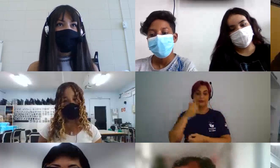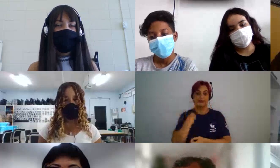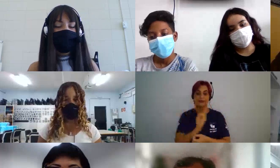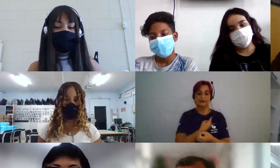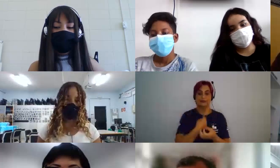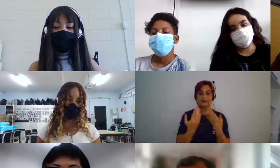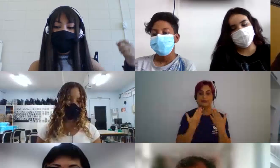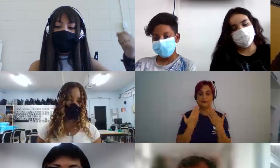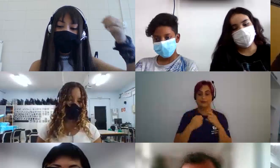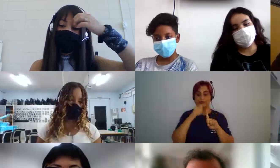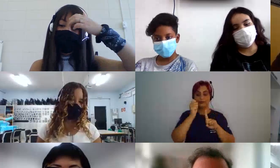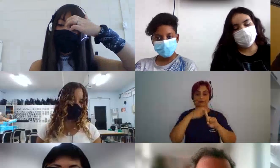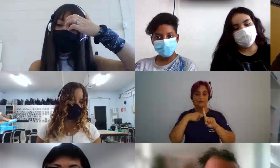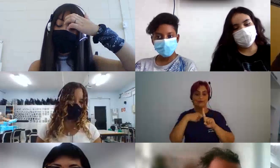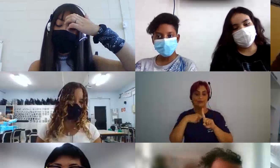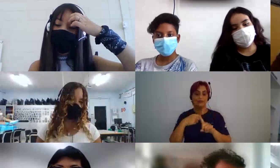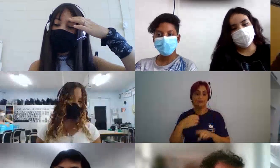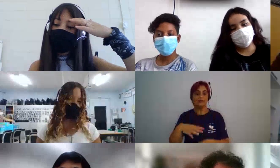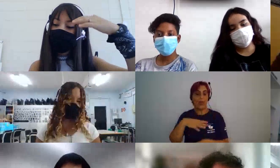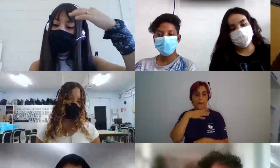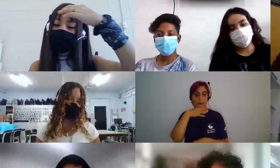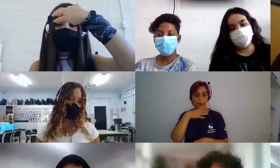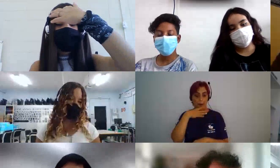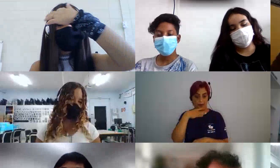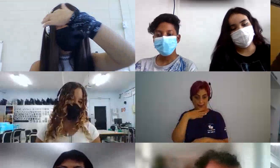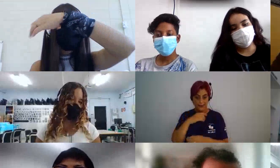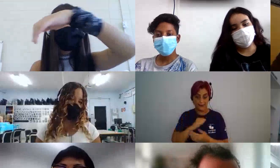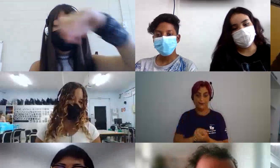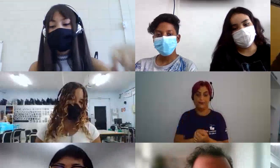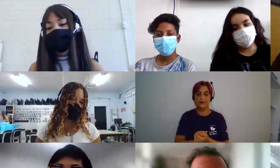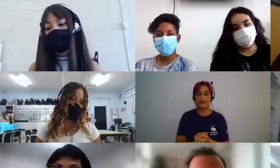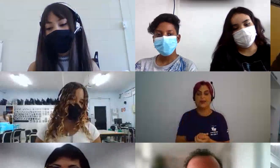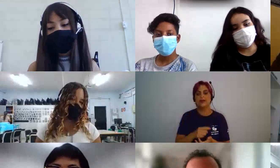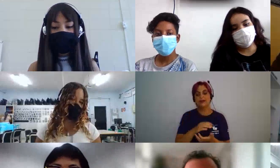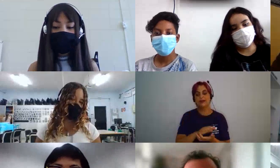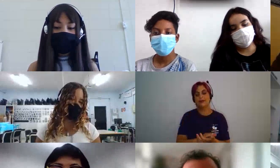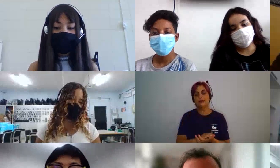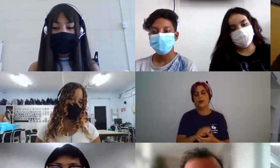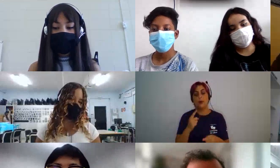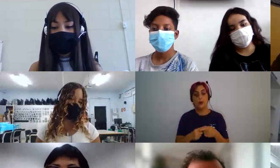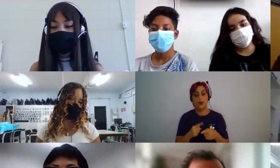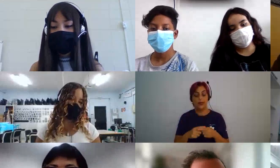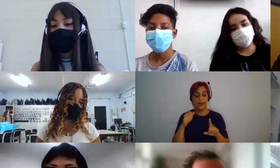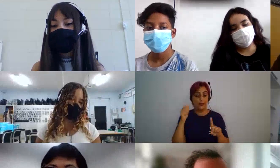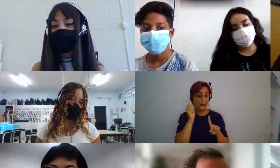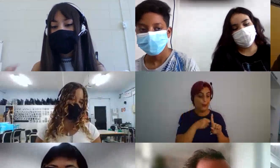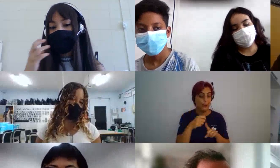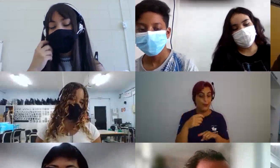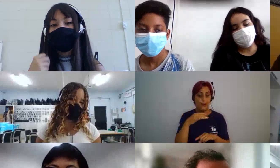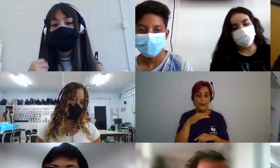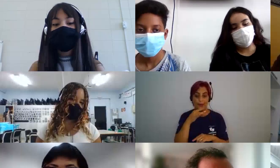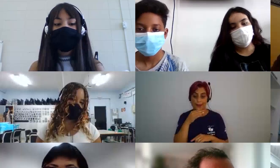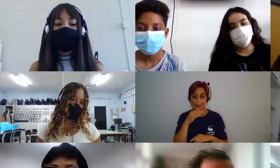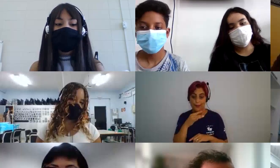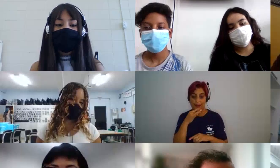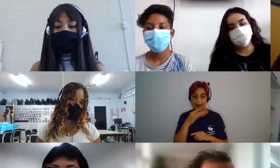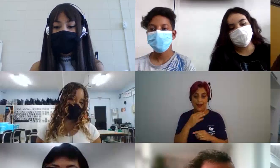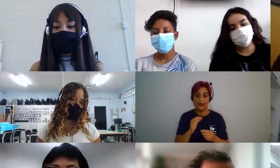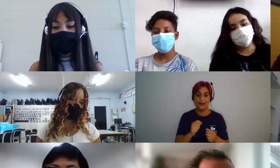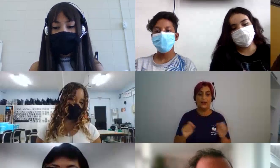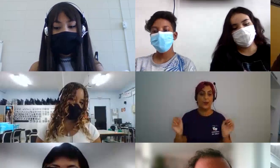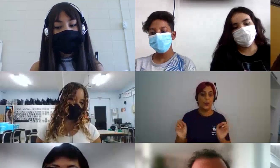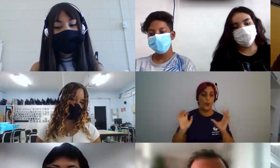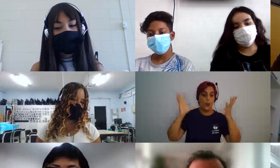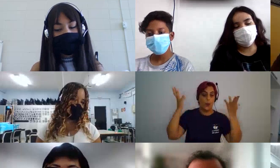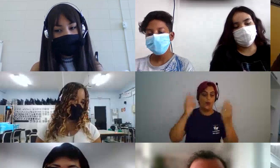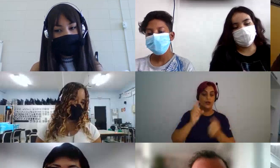E vocês escolheram o mês de março, não é por um motivo óbvio, porque é neste mês de março que a gente